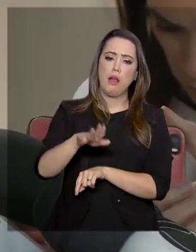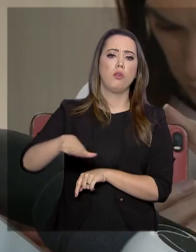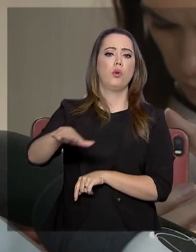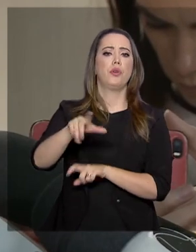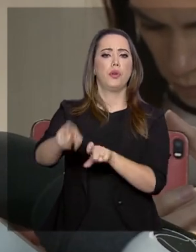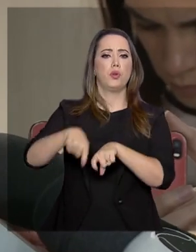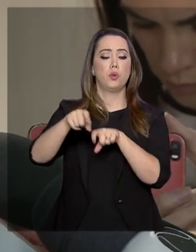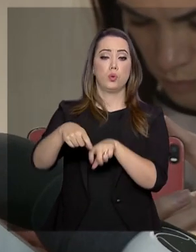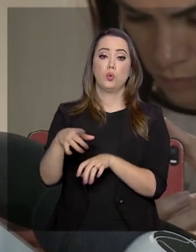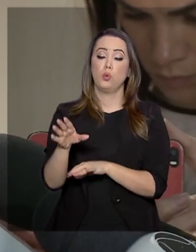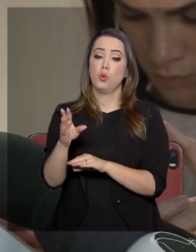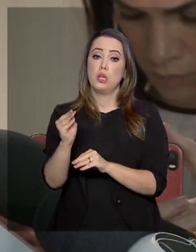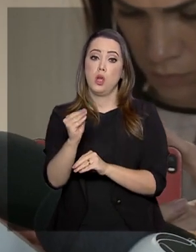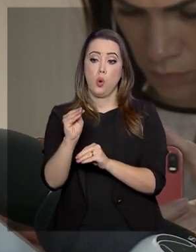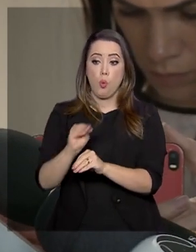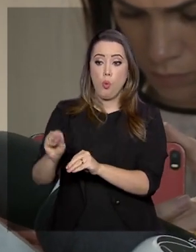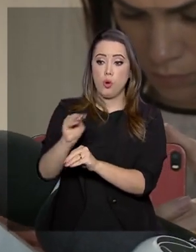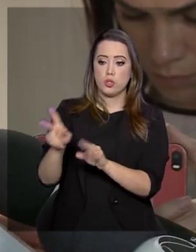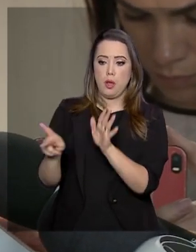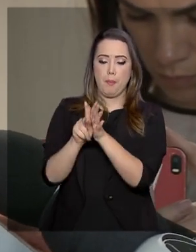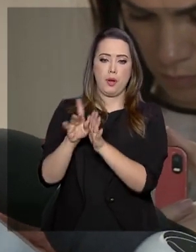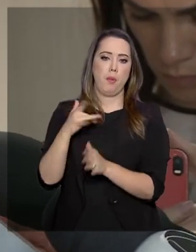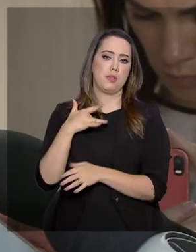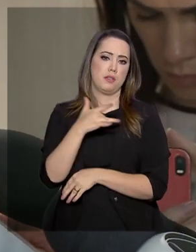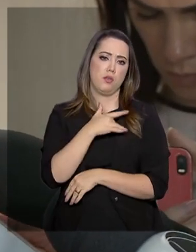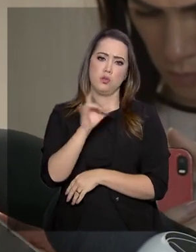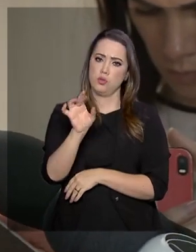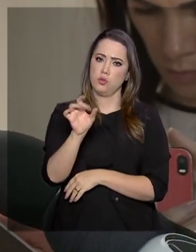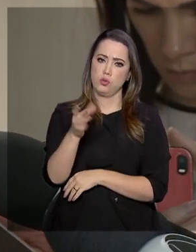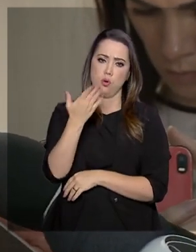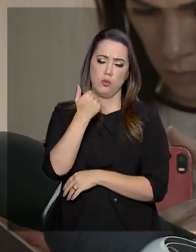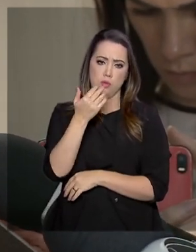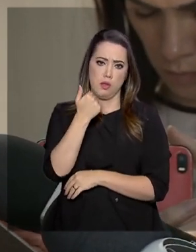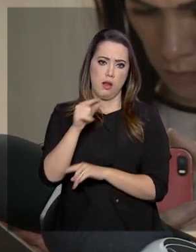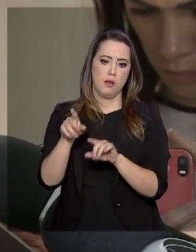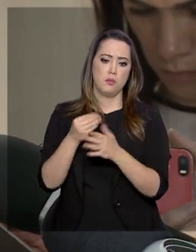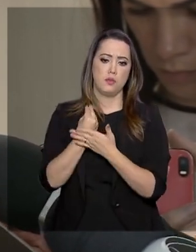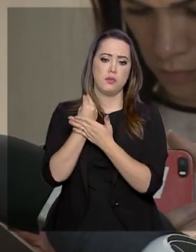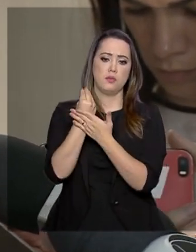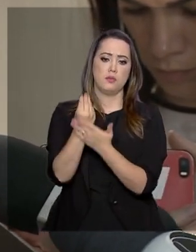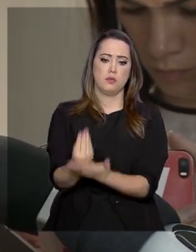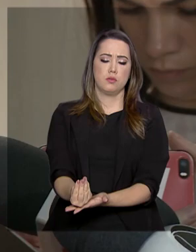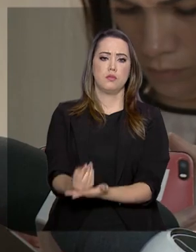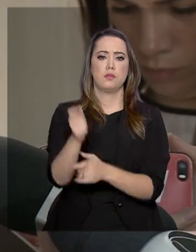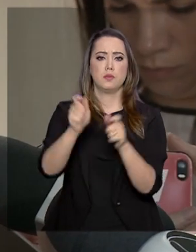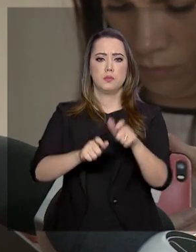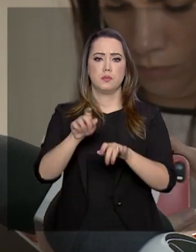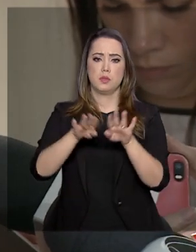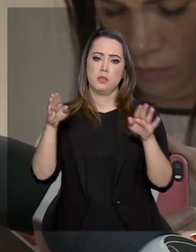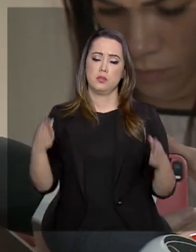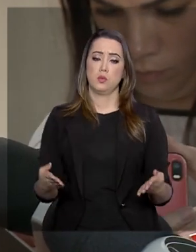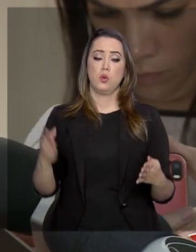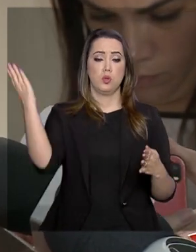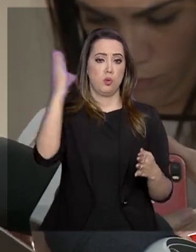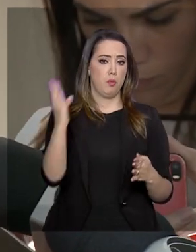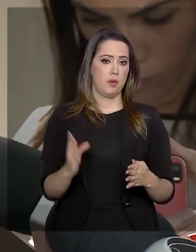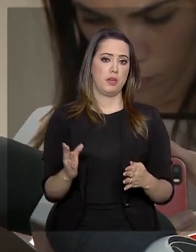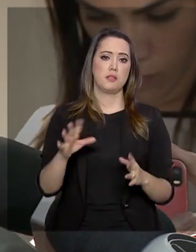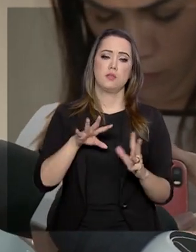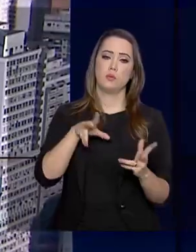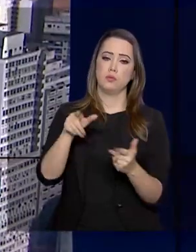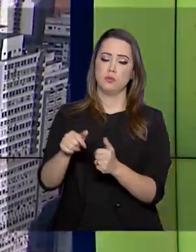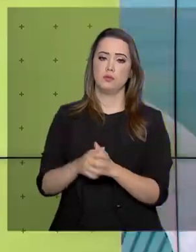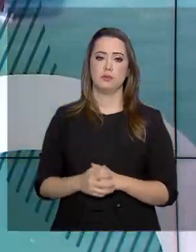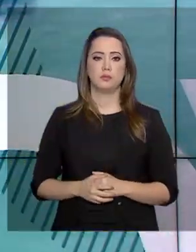com a saúde própria e não com os alimentos que estão à mesa dos nossos consumidores no Brasil e no